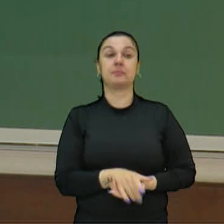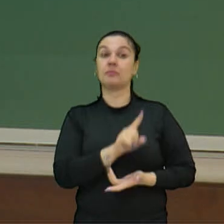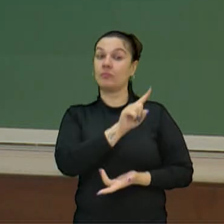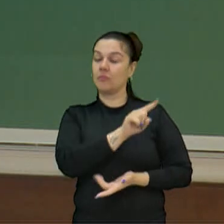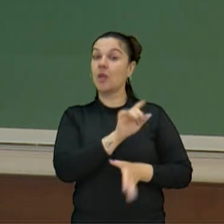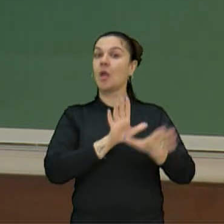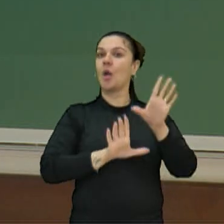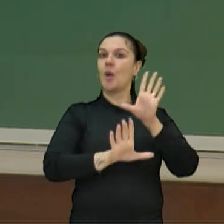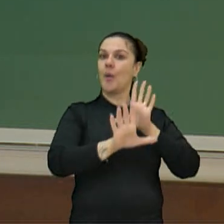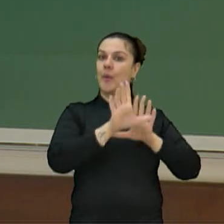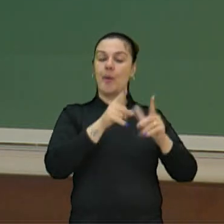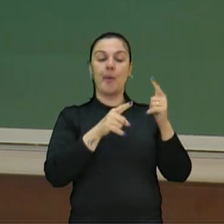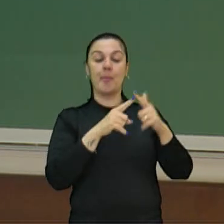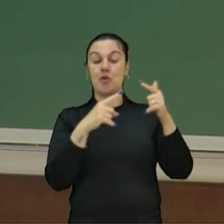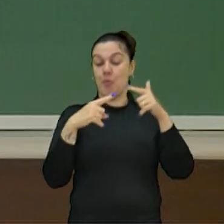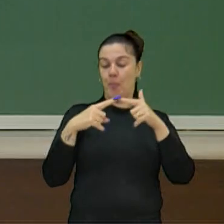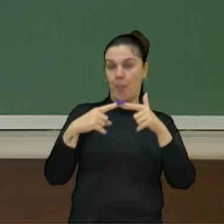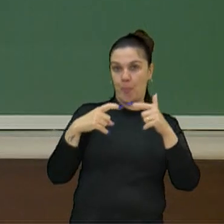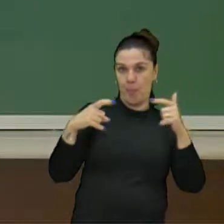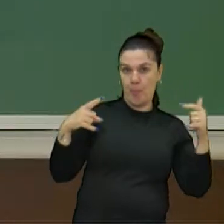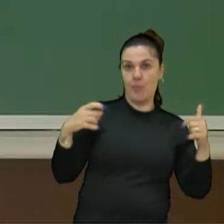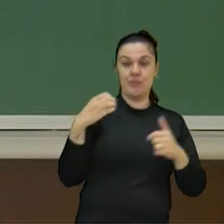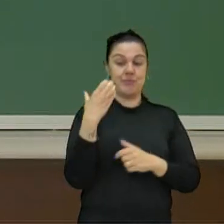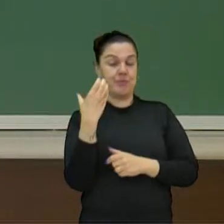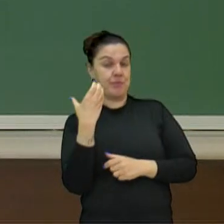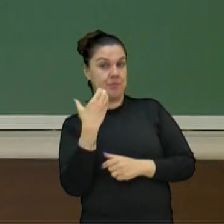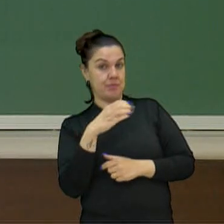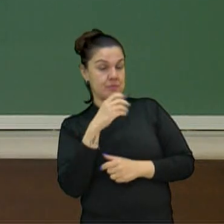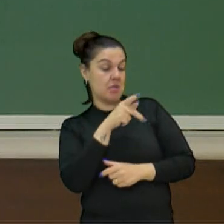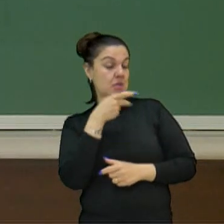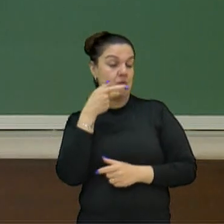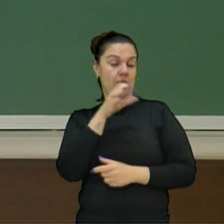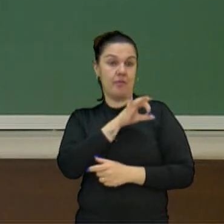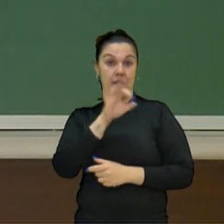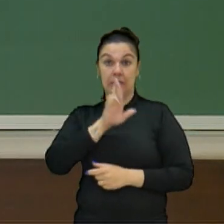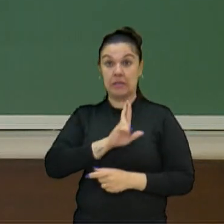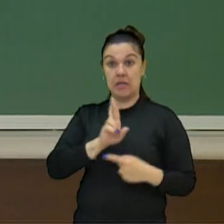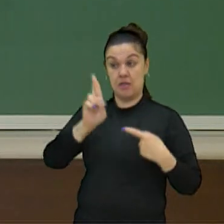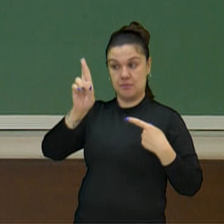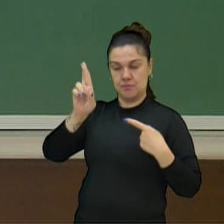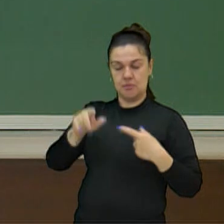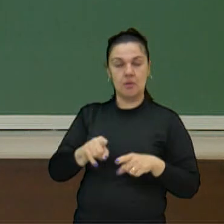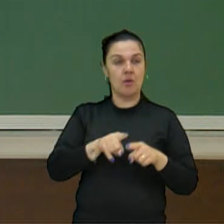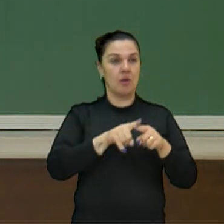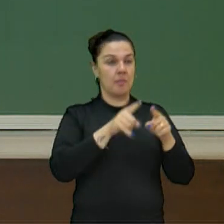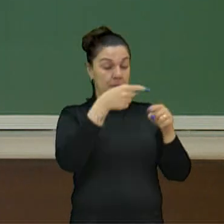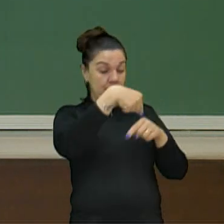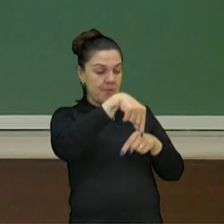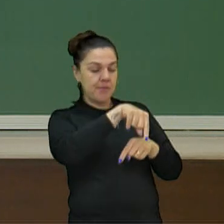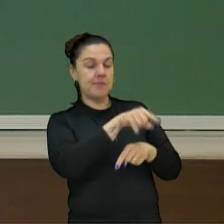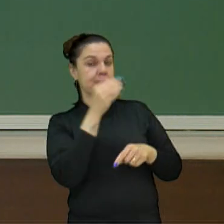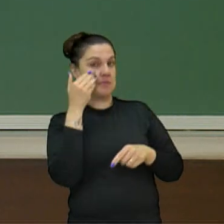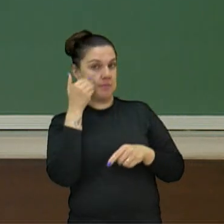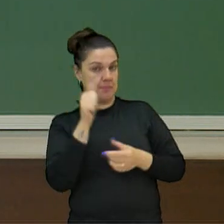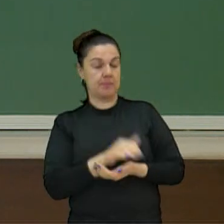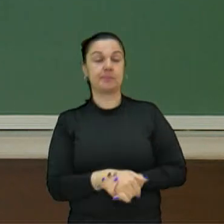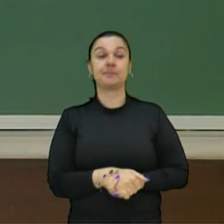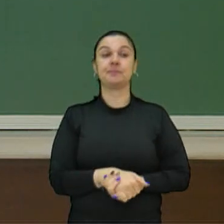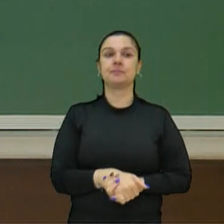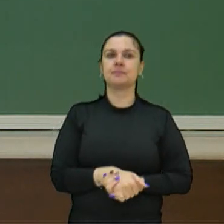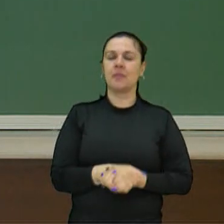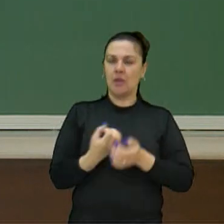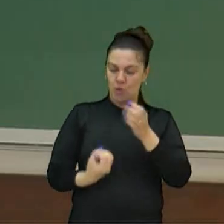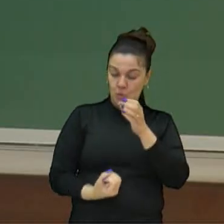gente. A gente, quando vai falar de biologia, quando vai falar de ciência, a gente não vai tratar de religião. Mas aqui, só para vocês saberem,